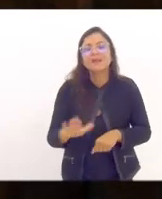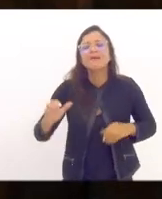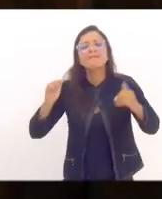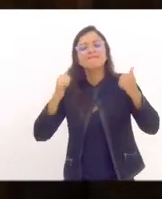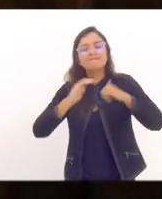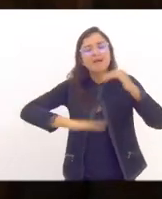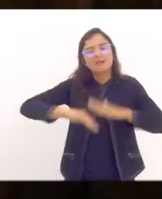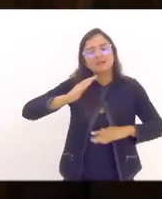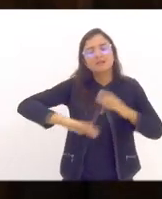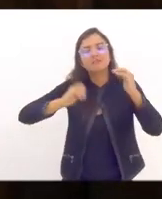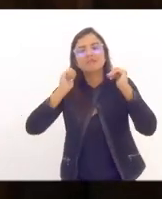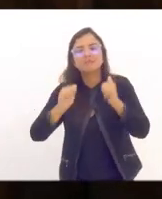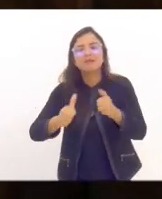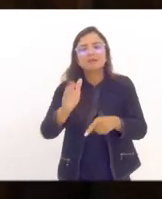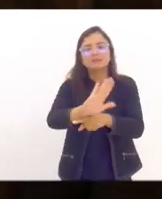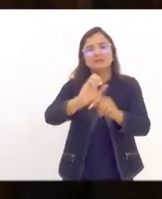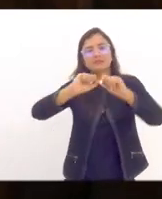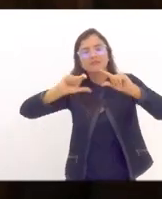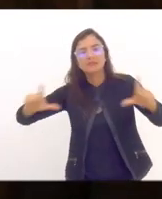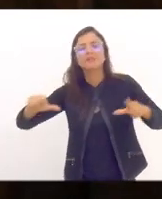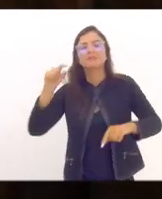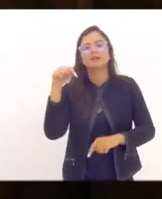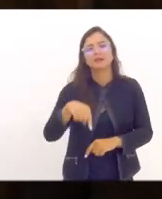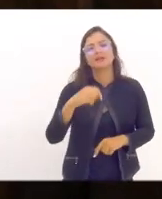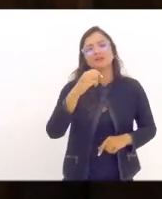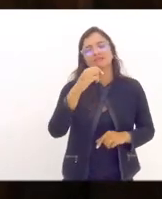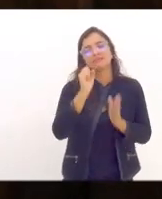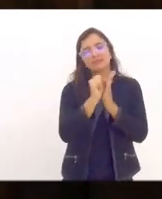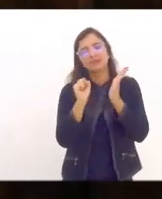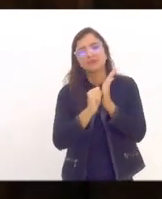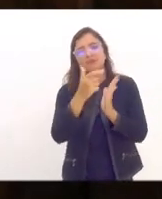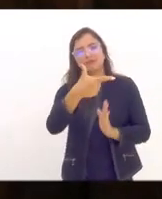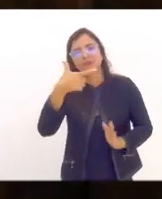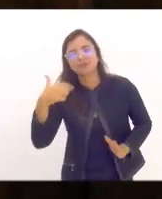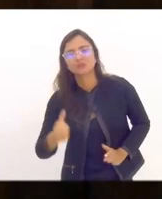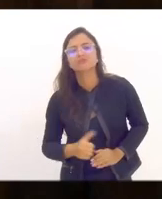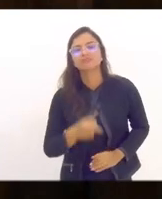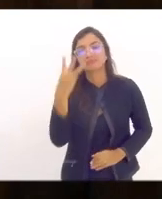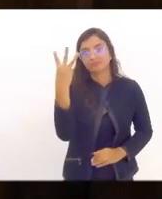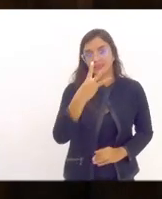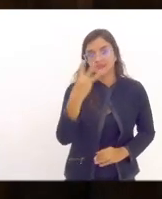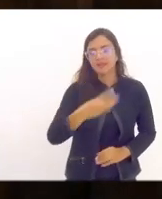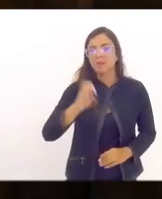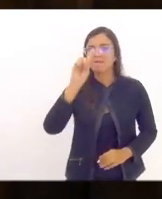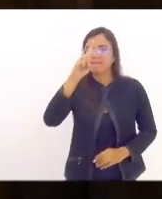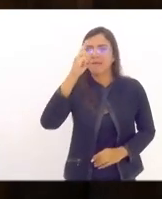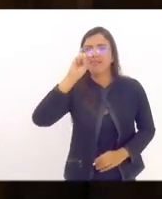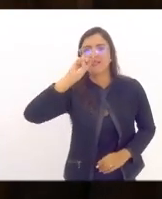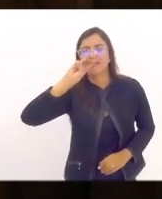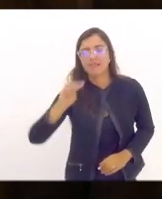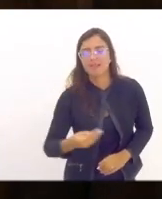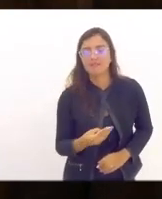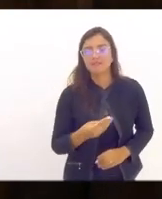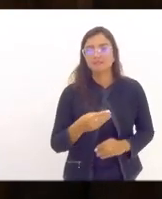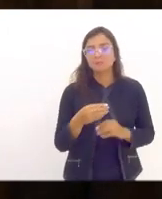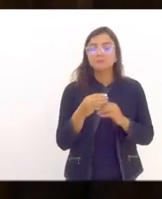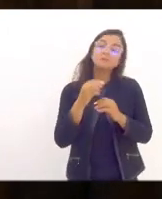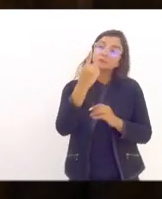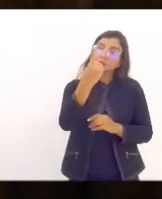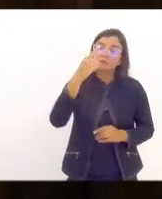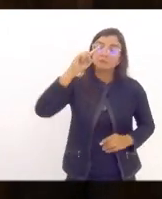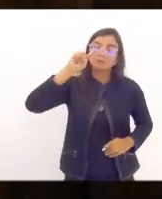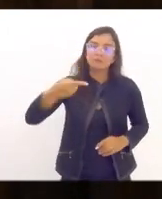popular no Terceiro Milênio em pleno século 21 e ao mesmo tempo demonstrou ser uma alavanca